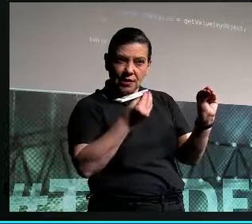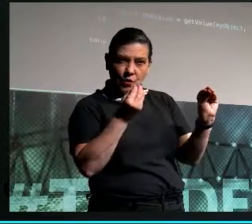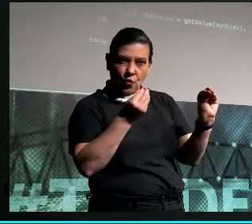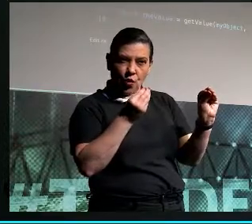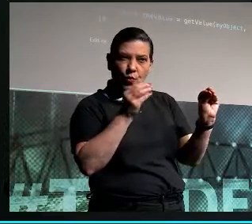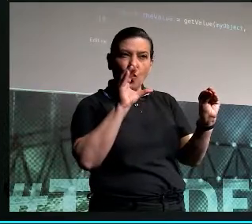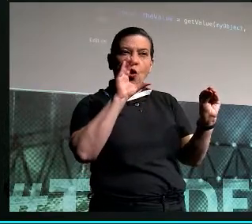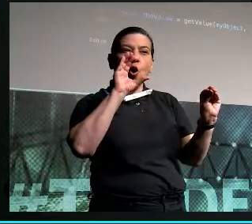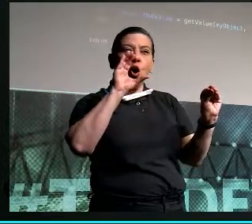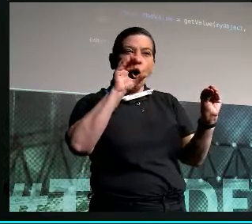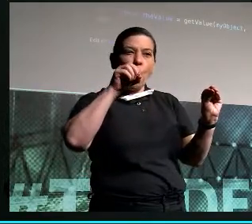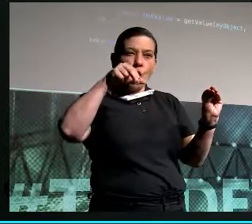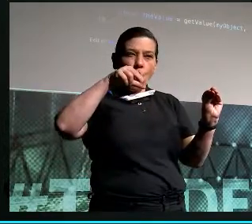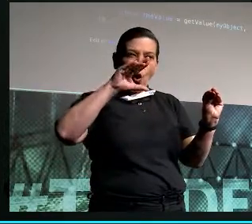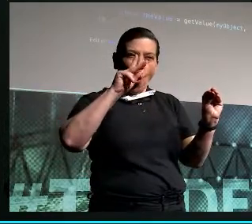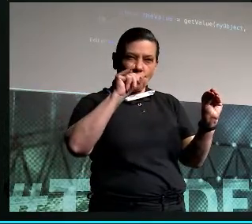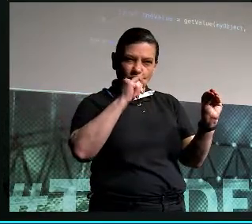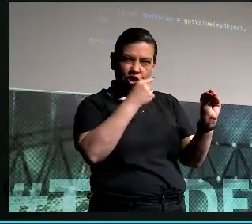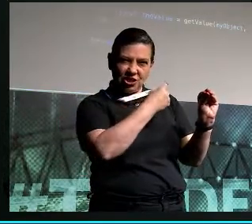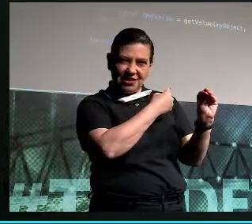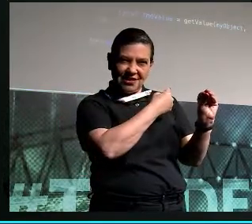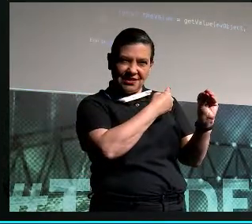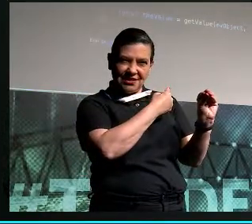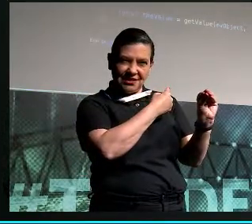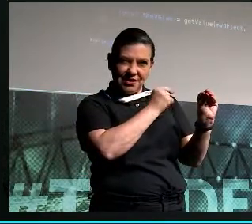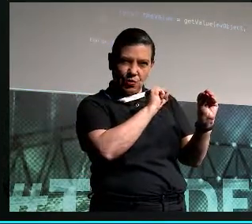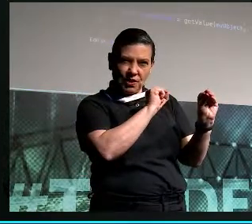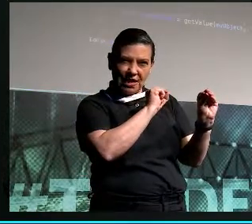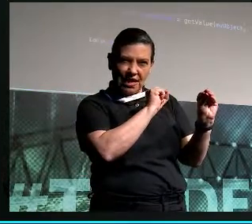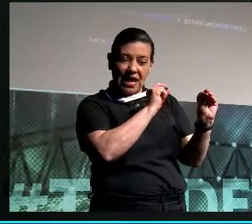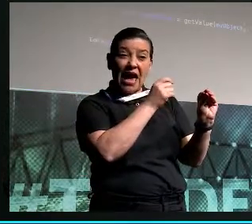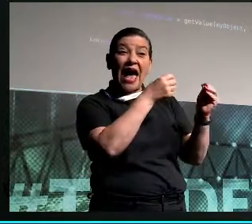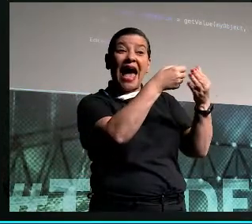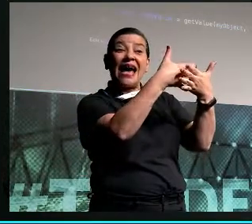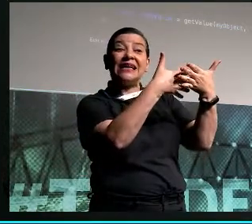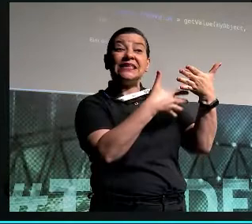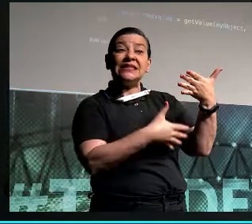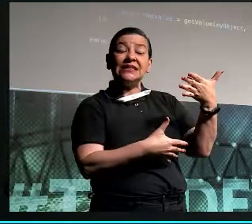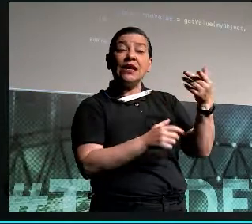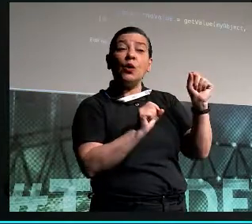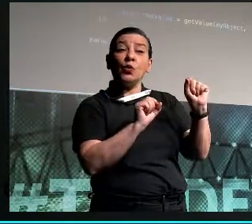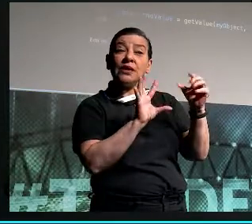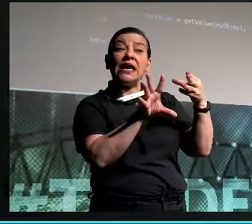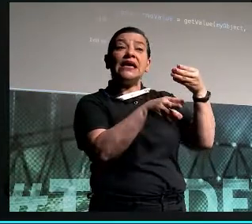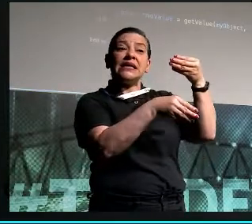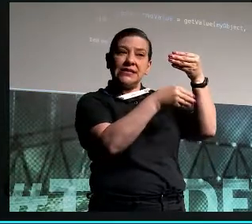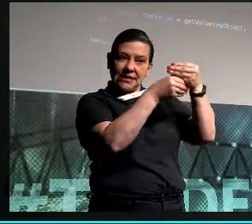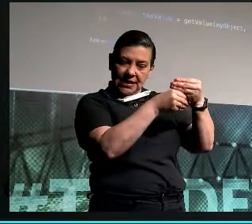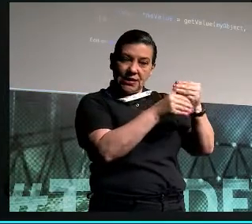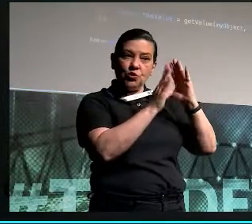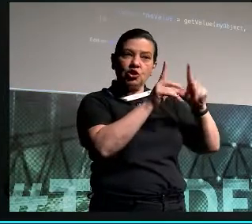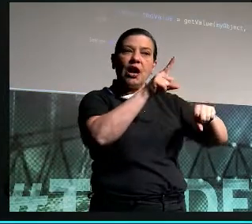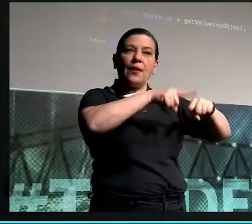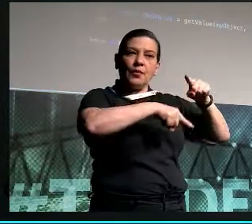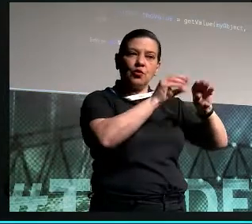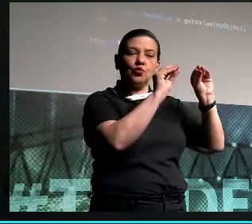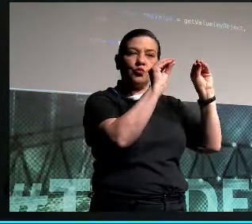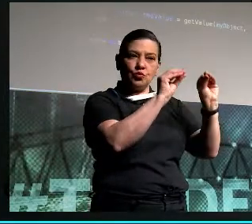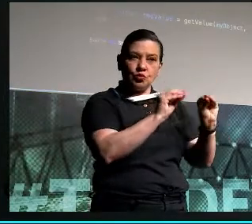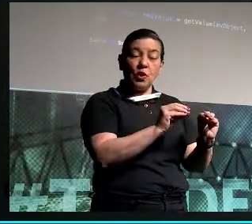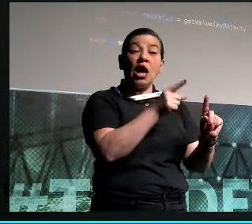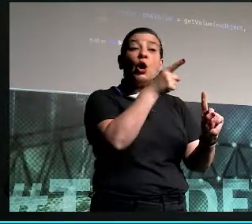mas não coloquei o as const aqui, a declaração dele, você pode ver que ele inferiu corretamente as propriedades, inferiu o tipo